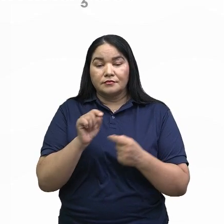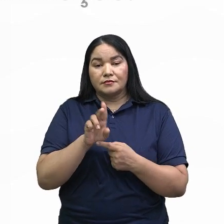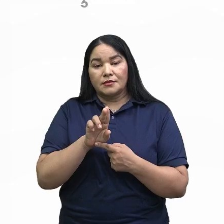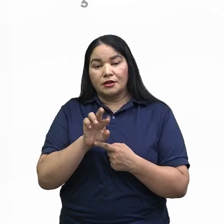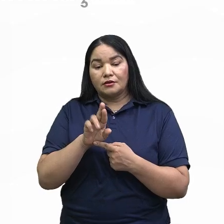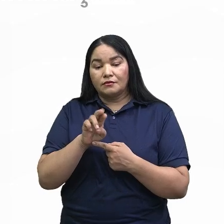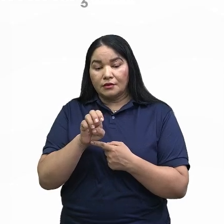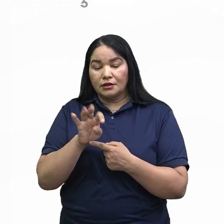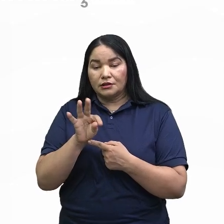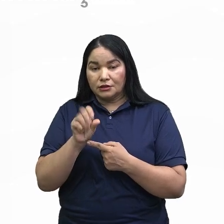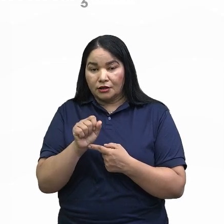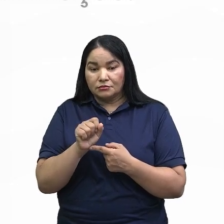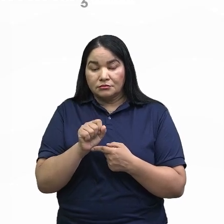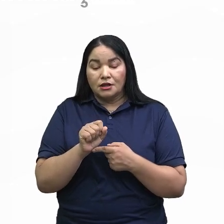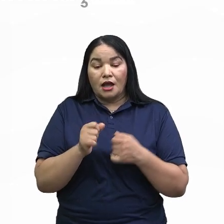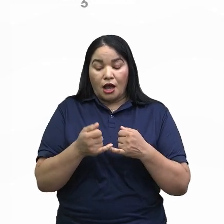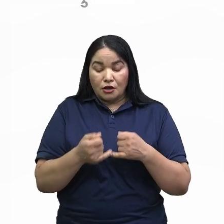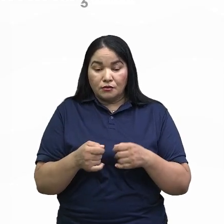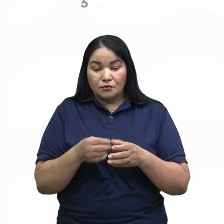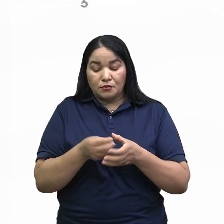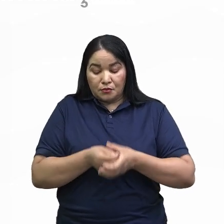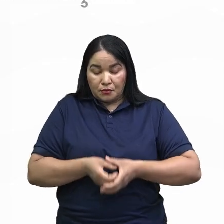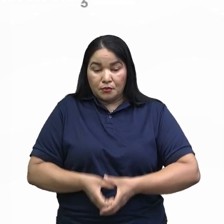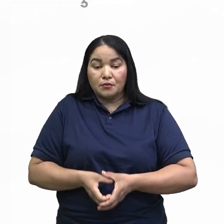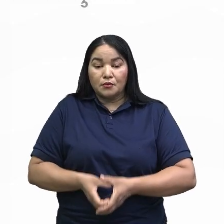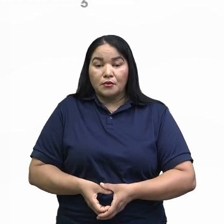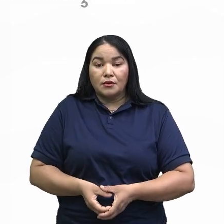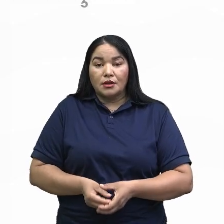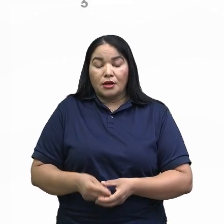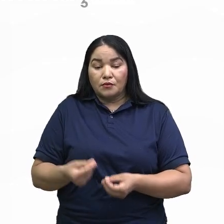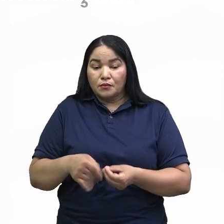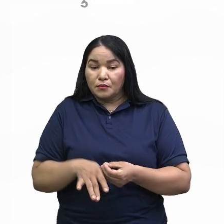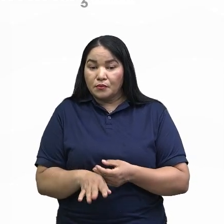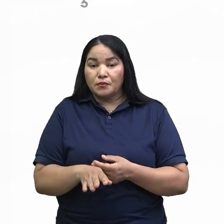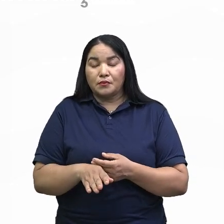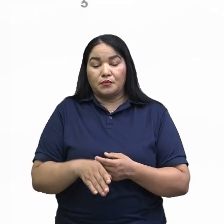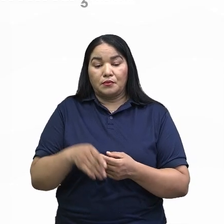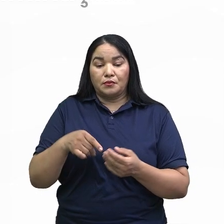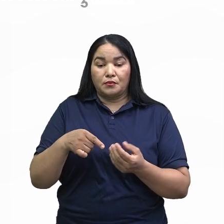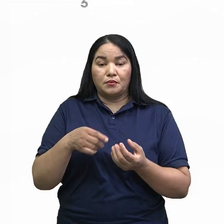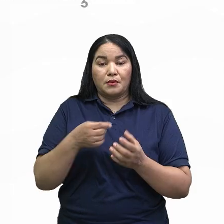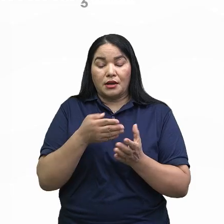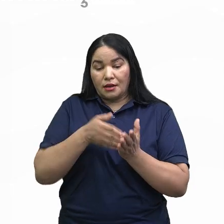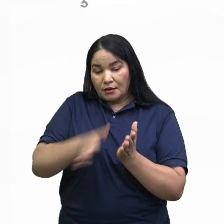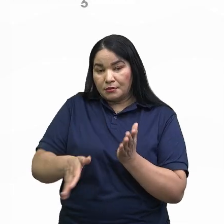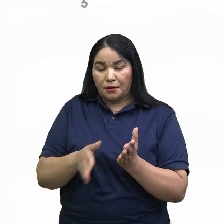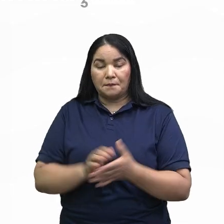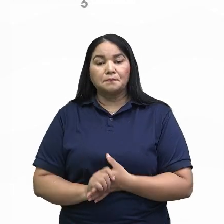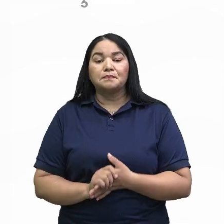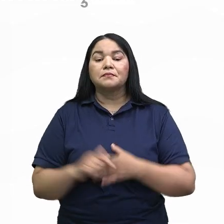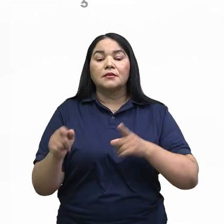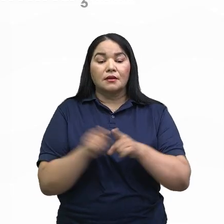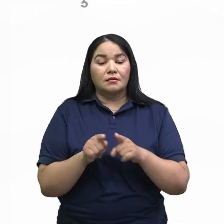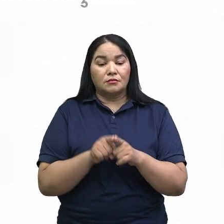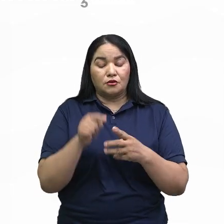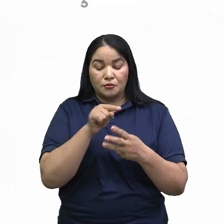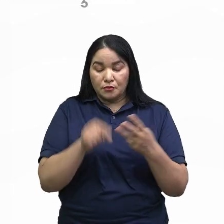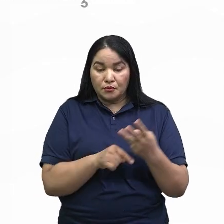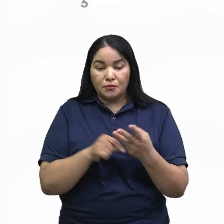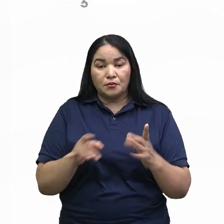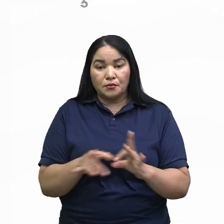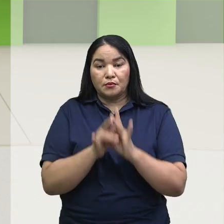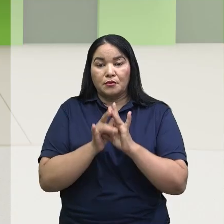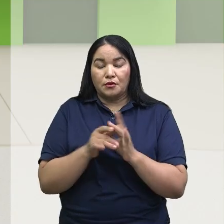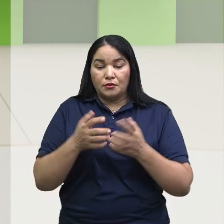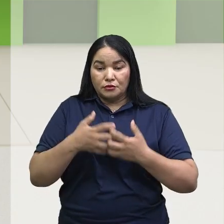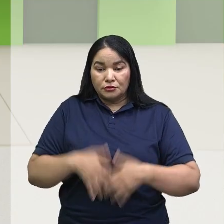da bexiga para fora do corpo, tá? Então, essas são as funções desses órgãos que compõem o sistema urinário, e